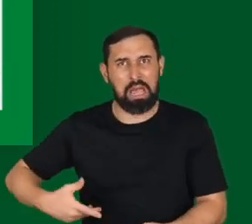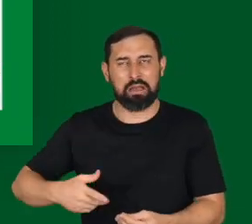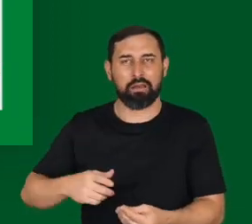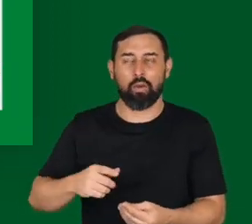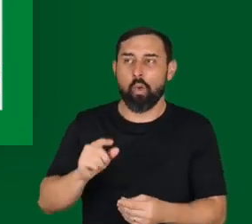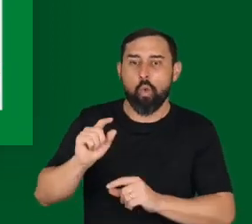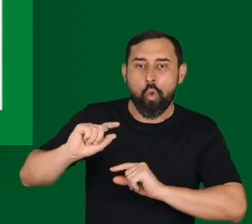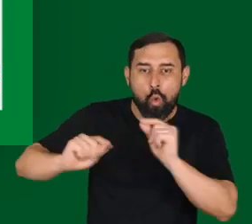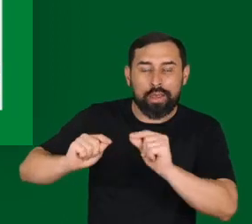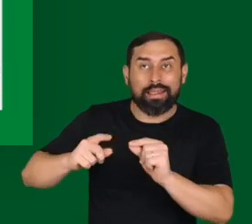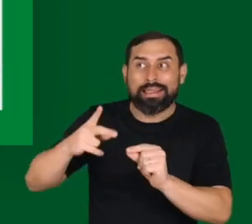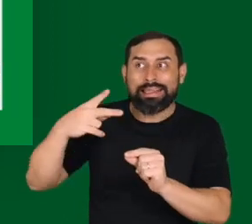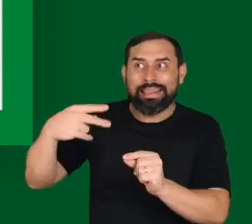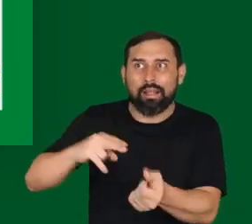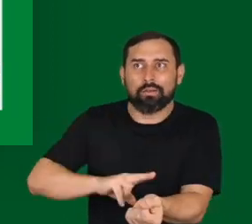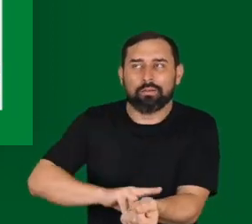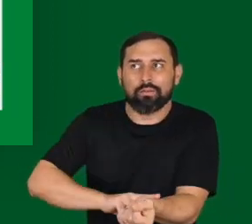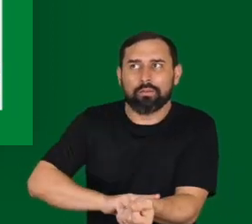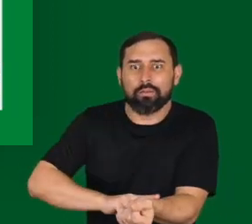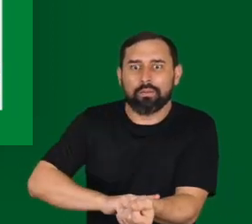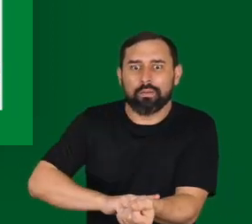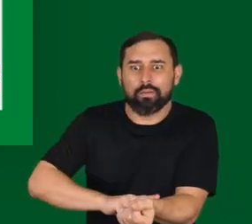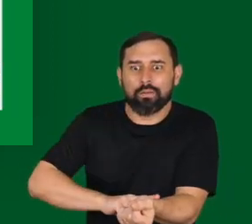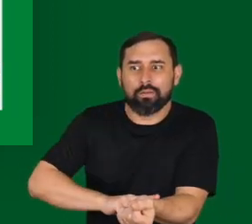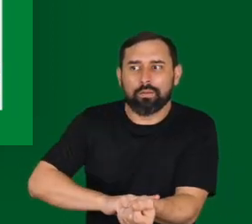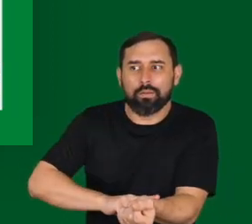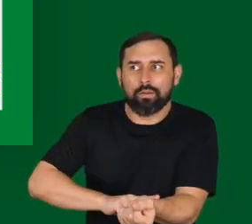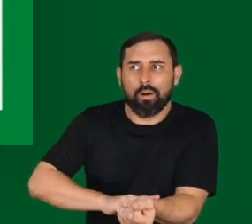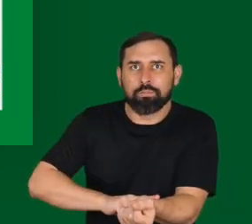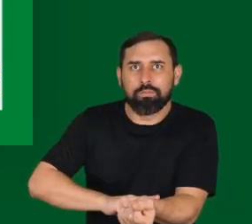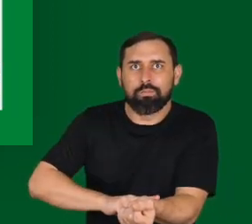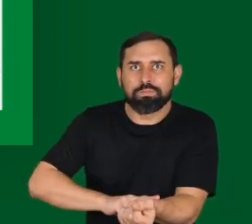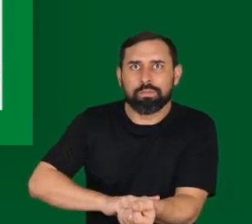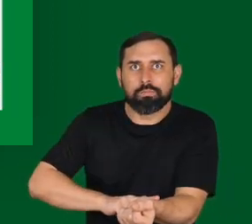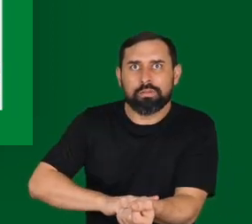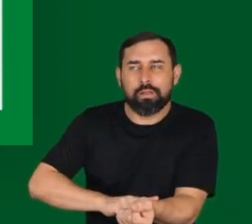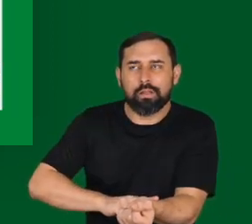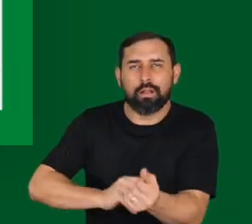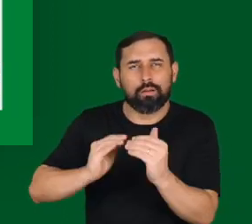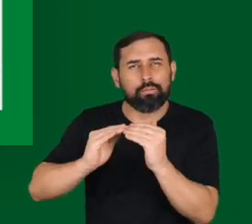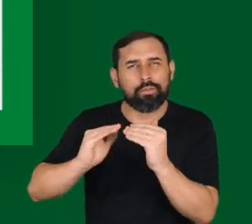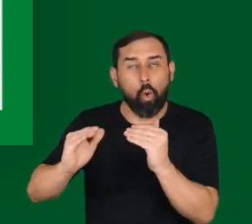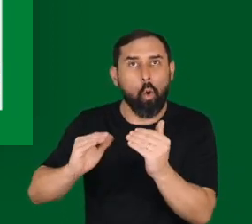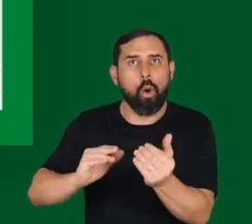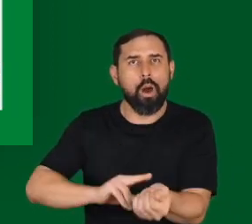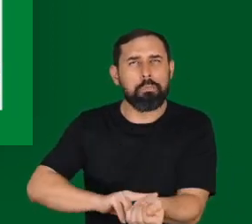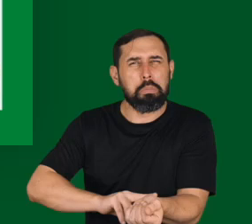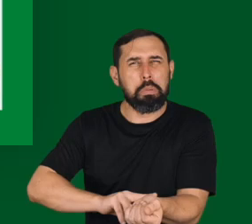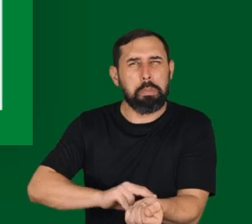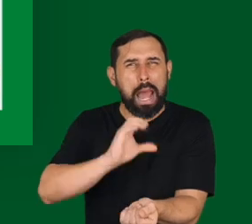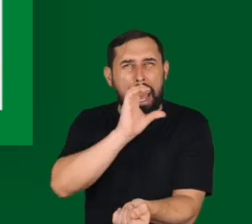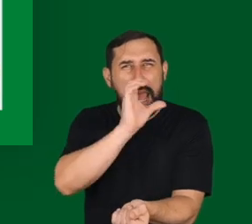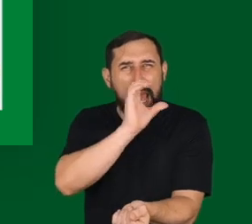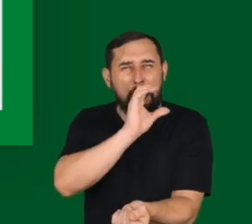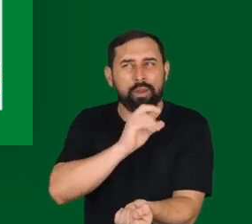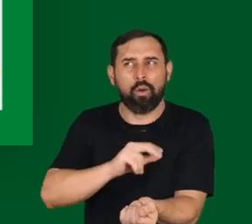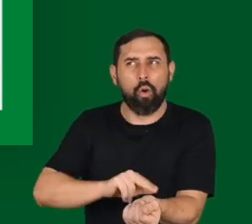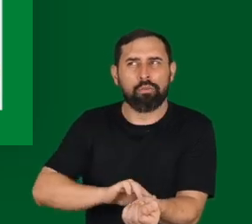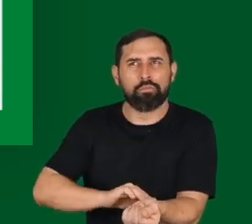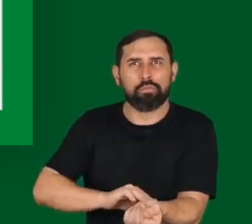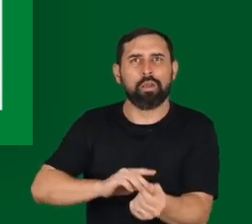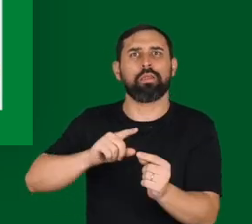né? Então, o pulso ali radial mesmo. Eu verifico a qualidade desse pulso, ele está um pulso cheio,